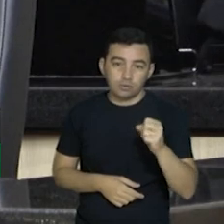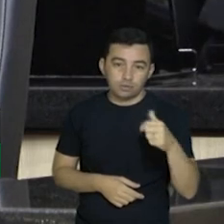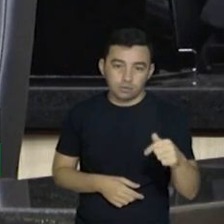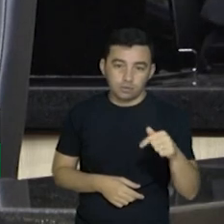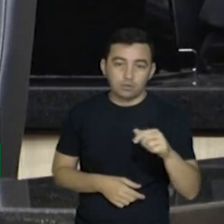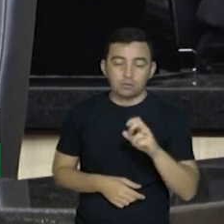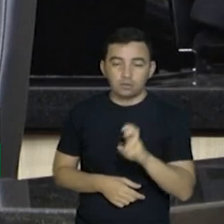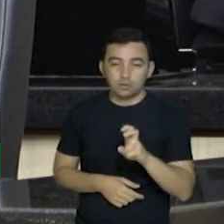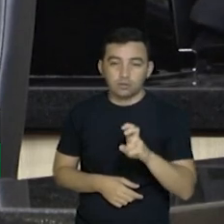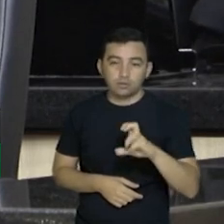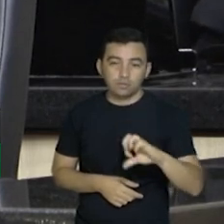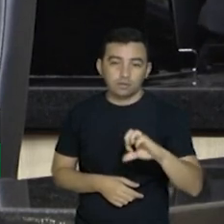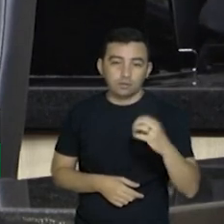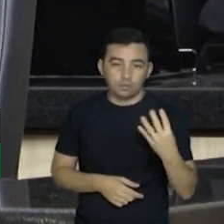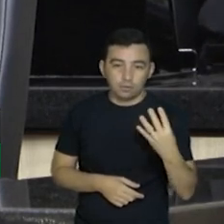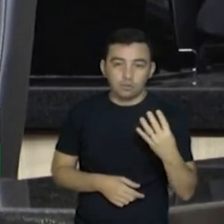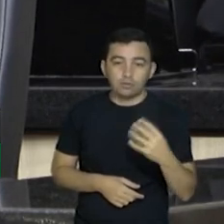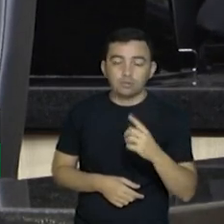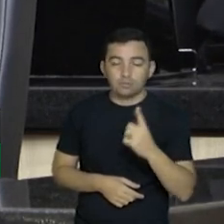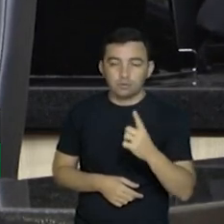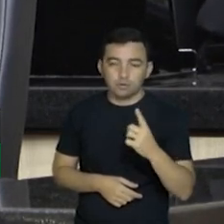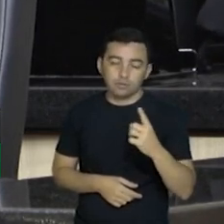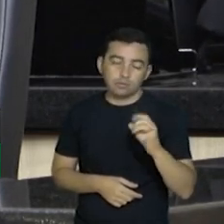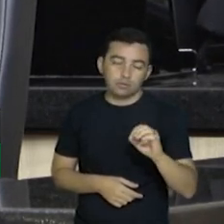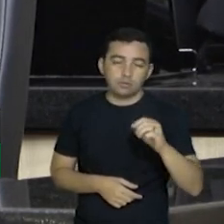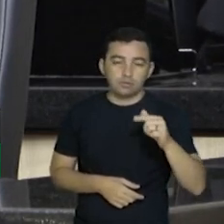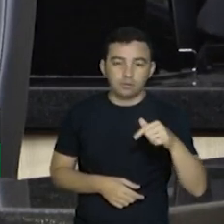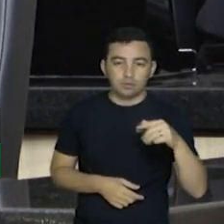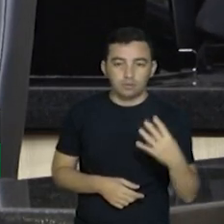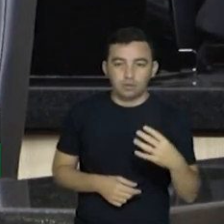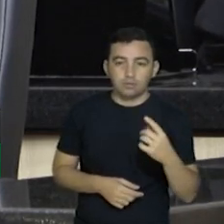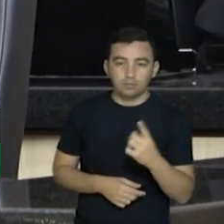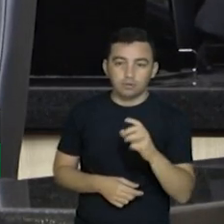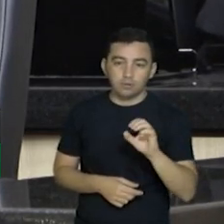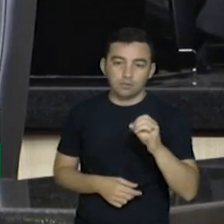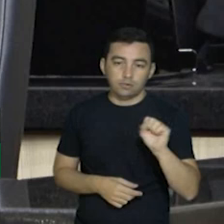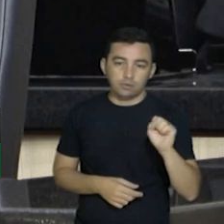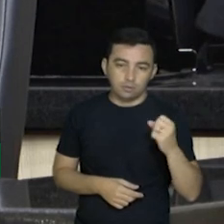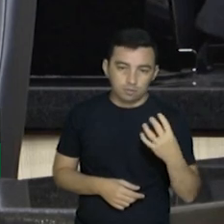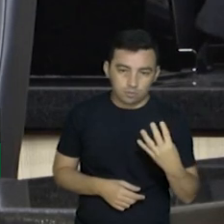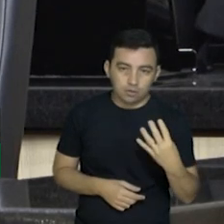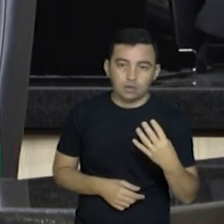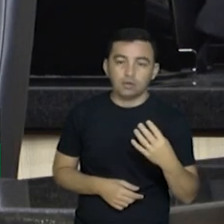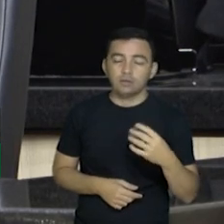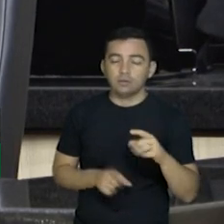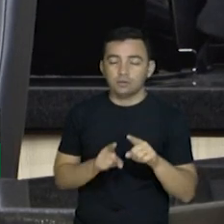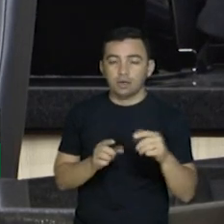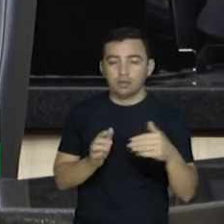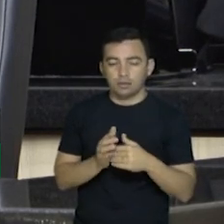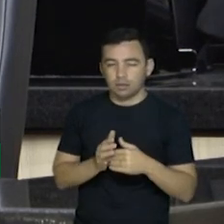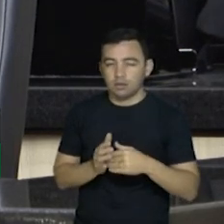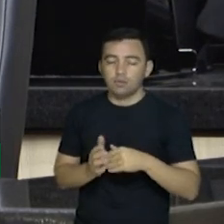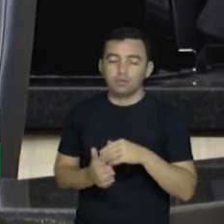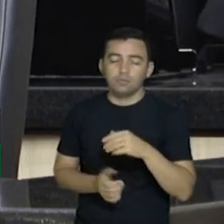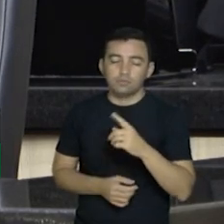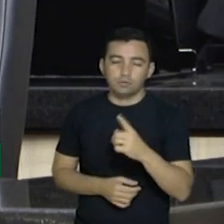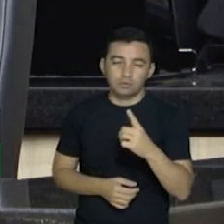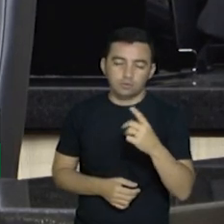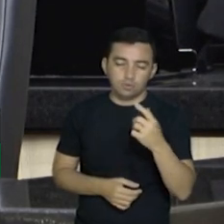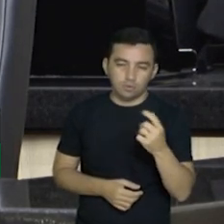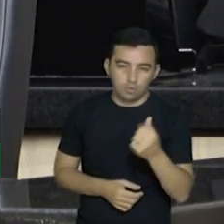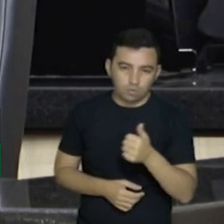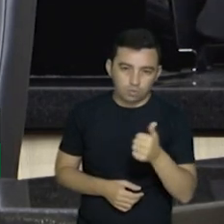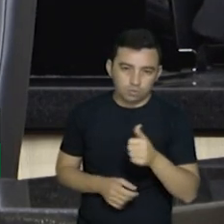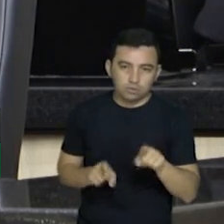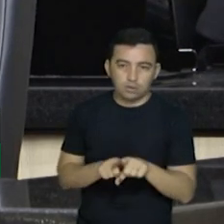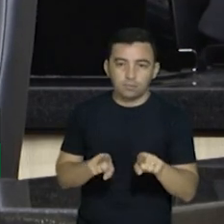594 1074 1084 1086 a 11113